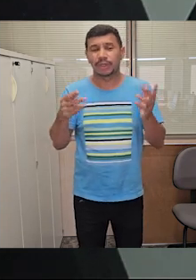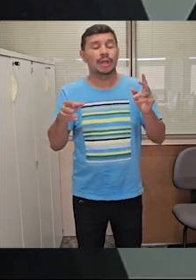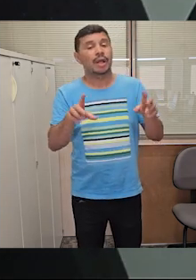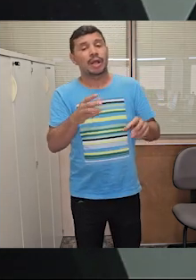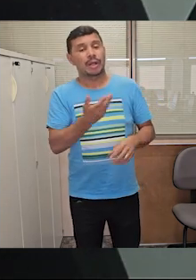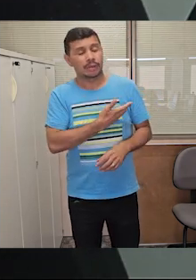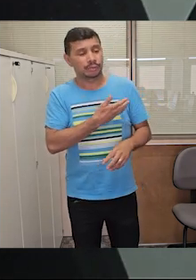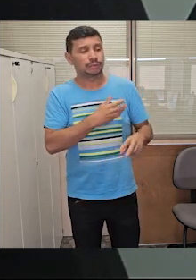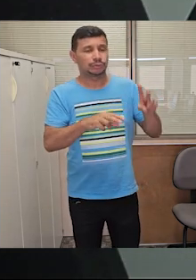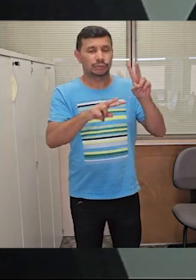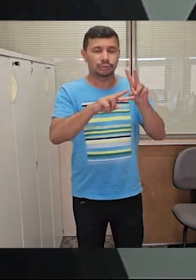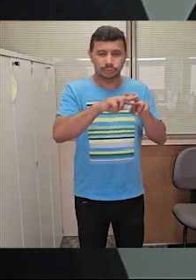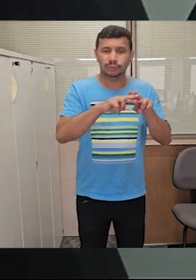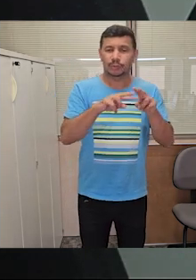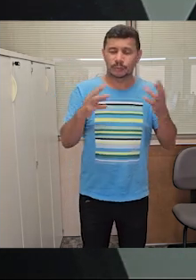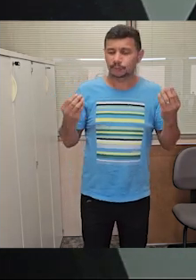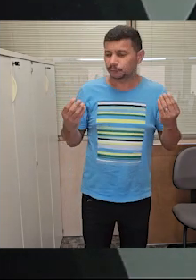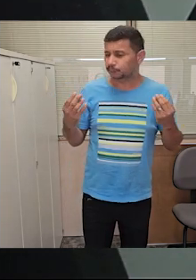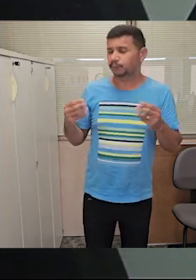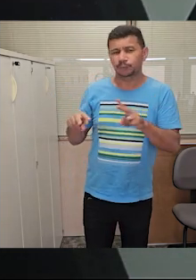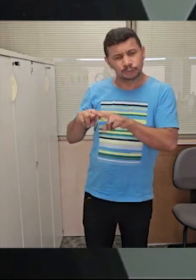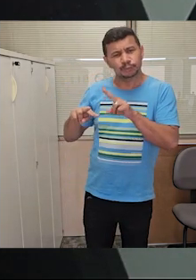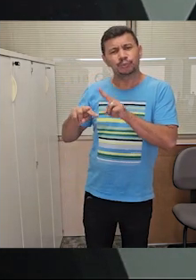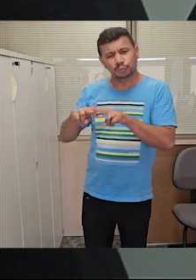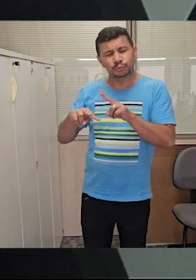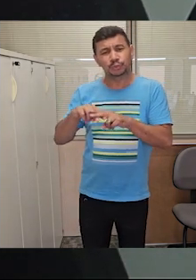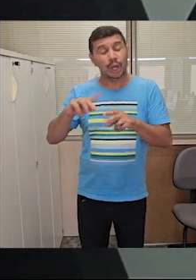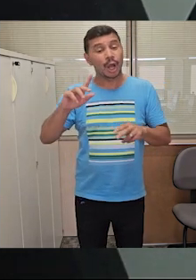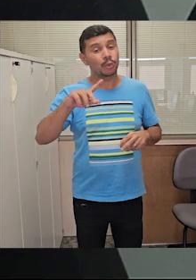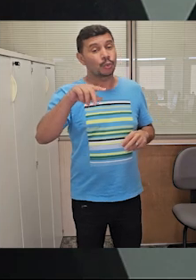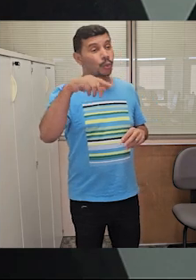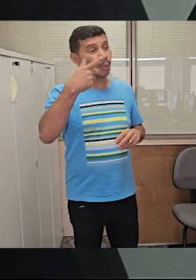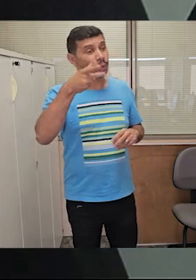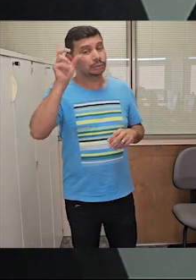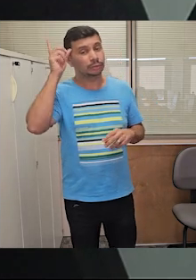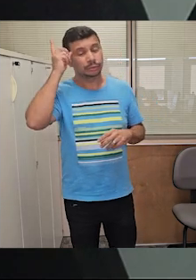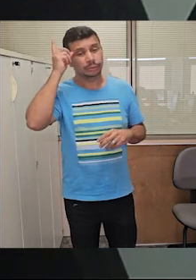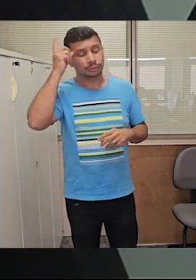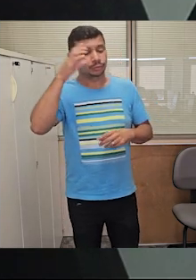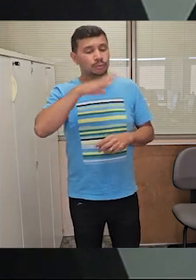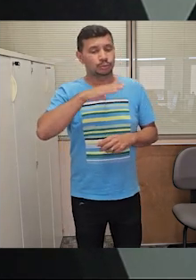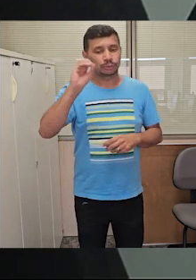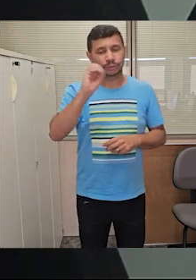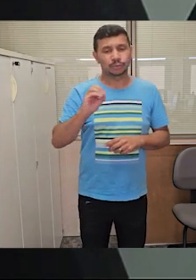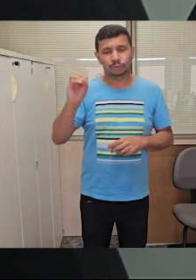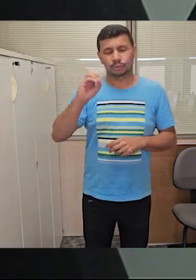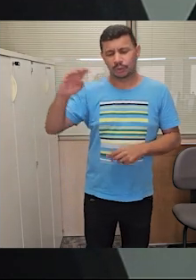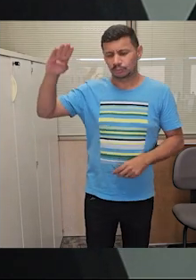dia seguinte, a cidade amanheceu ocupada militarmente. Soldados